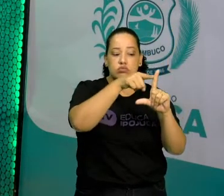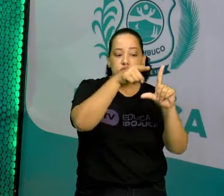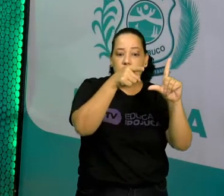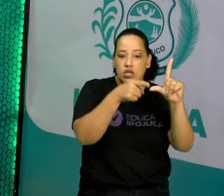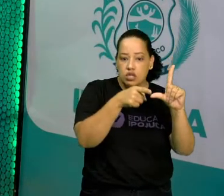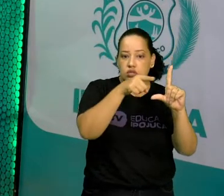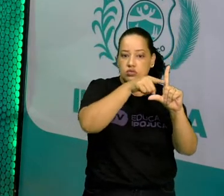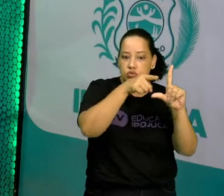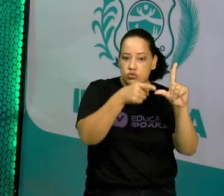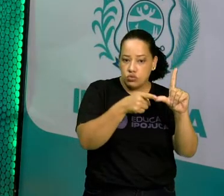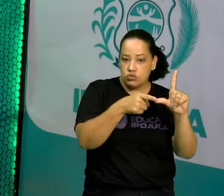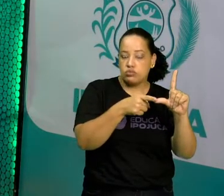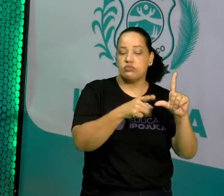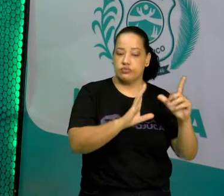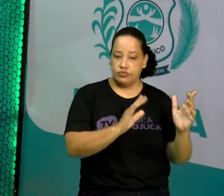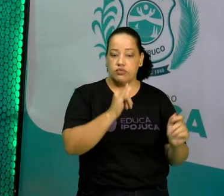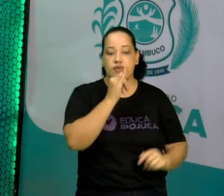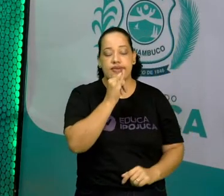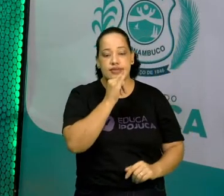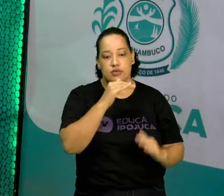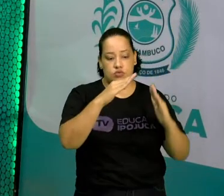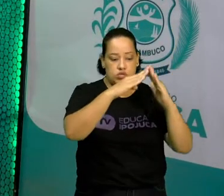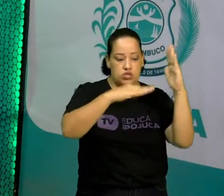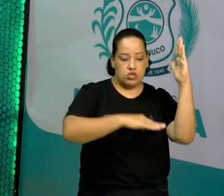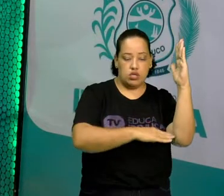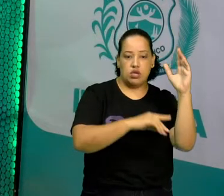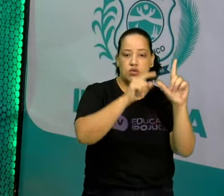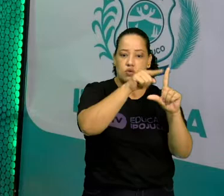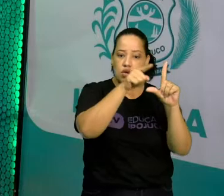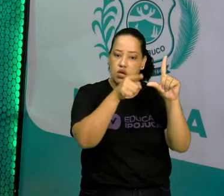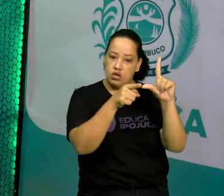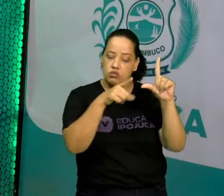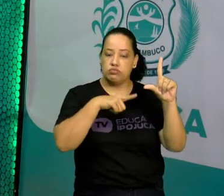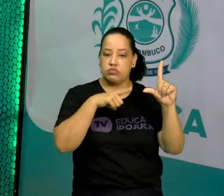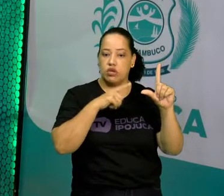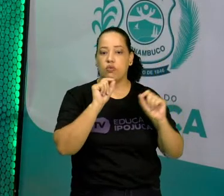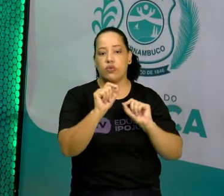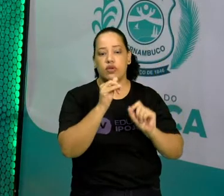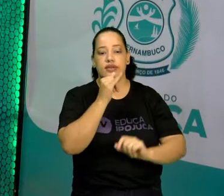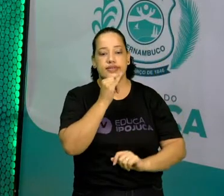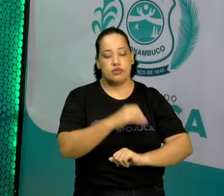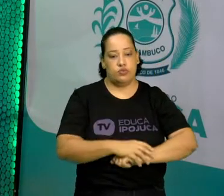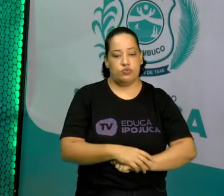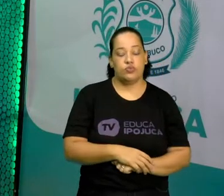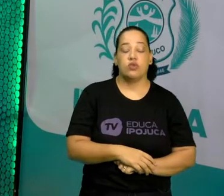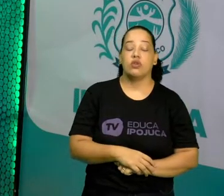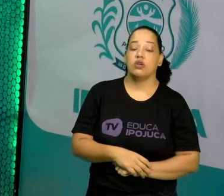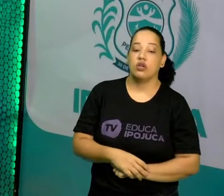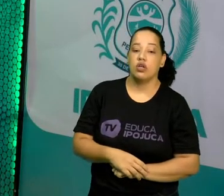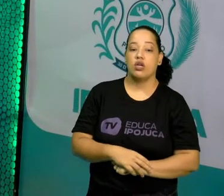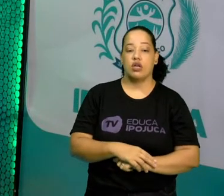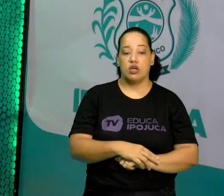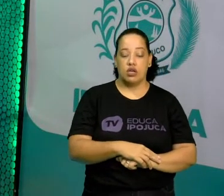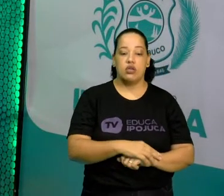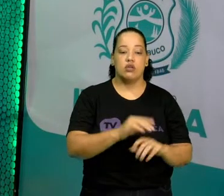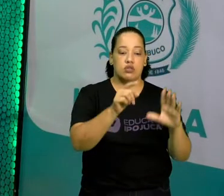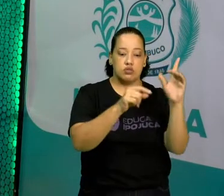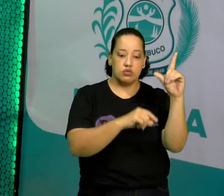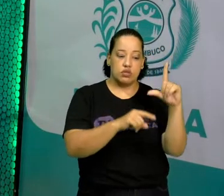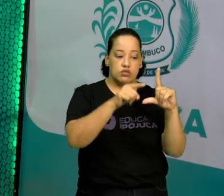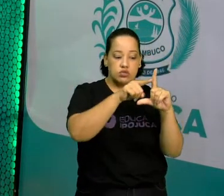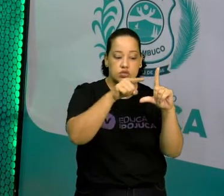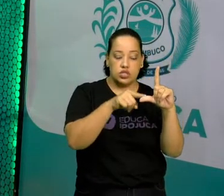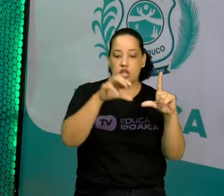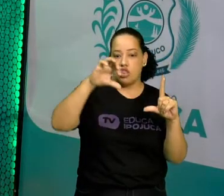lembrando o que é um ângulo agudo reto e obtuso em um ângulo de 90